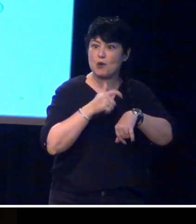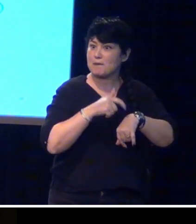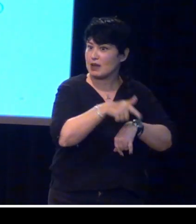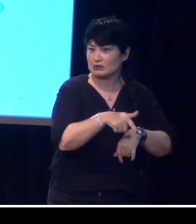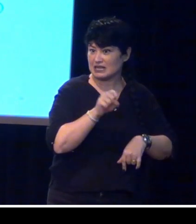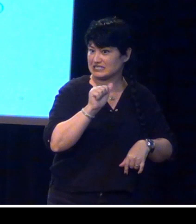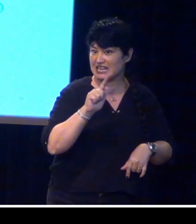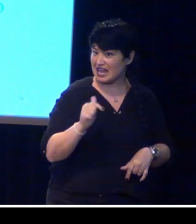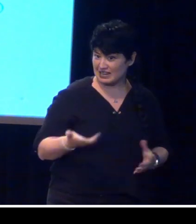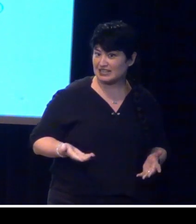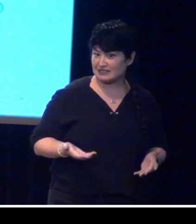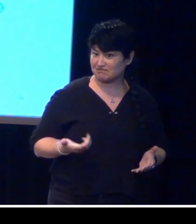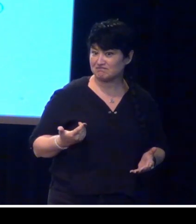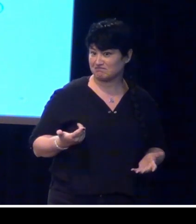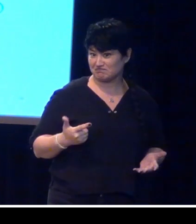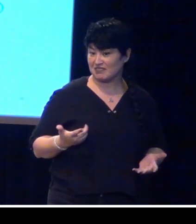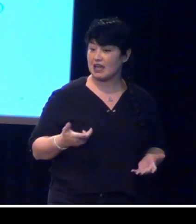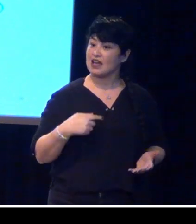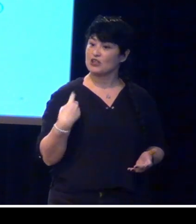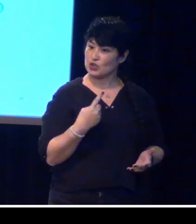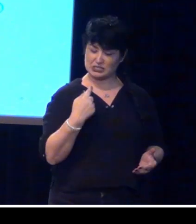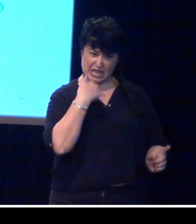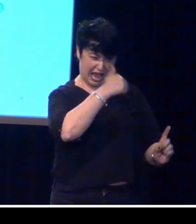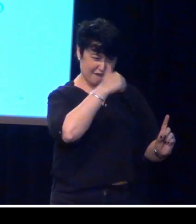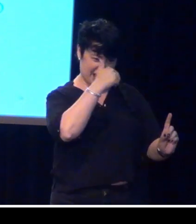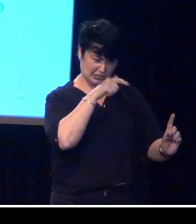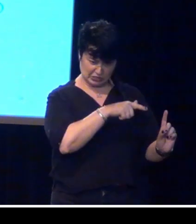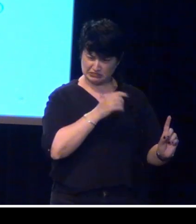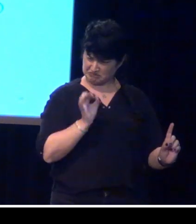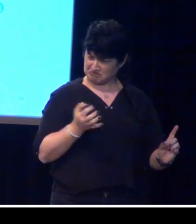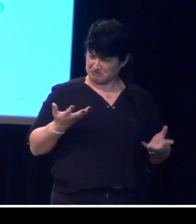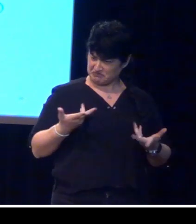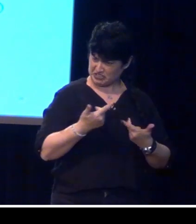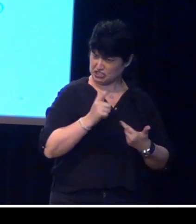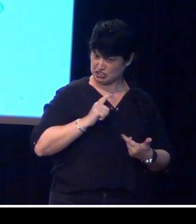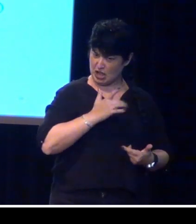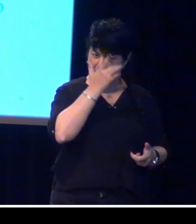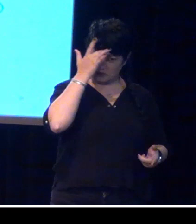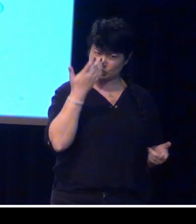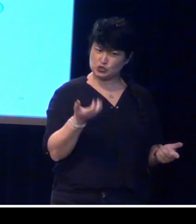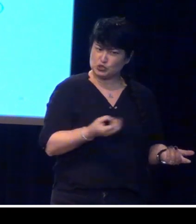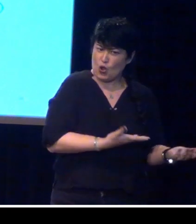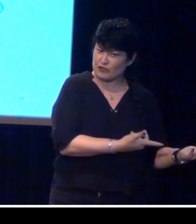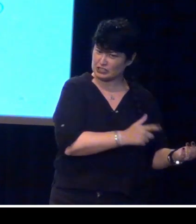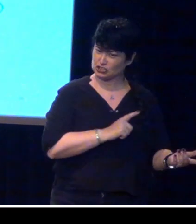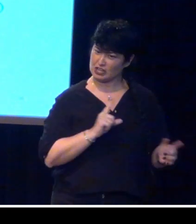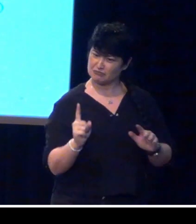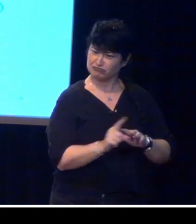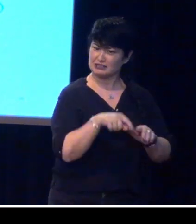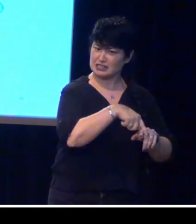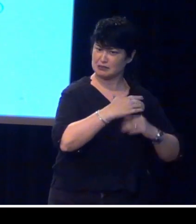momento, né? Nossas avaliações são mais adequadas aos novos sujeitos que estão envolvidos